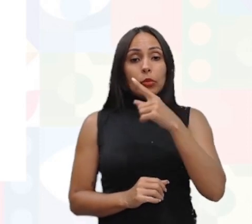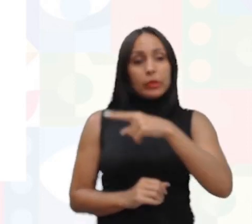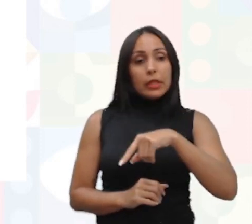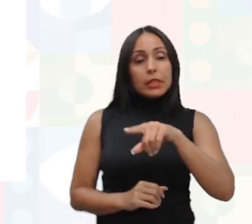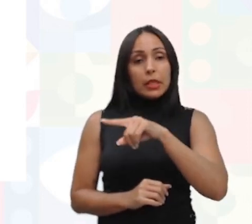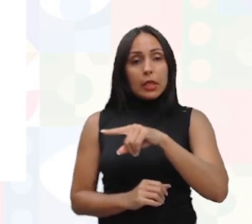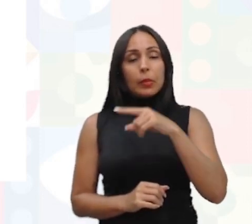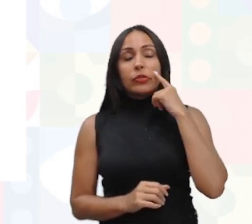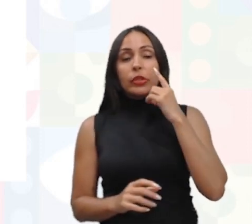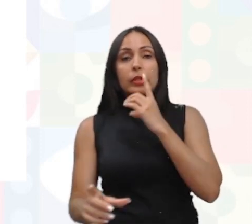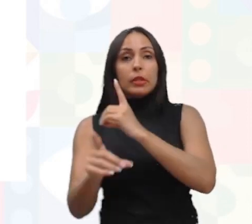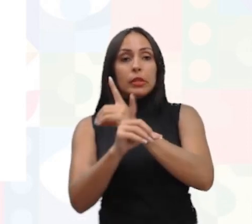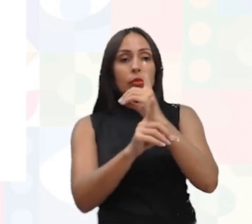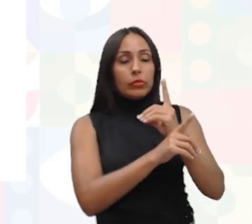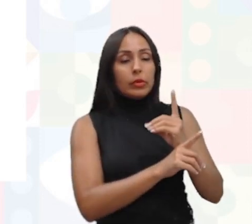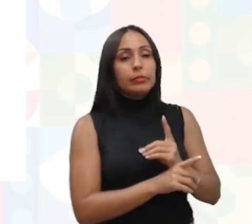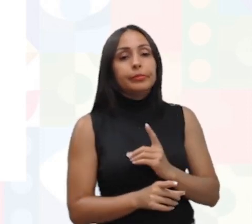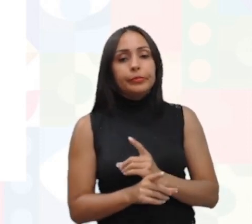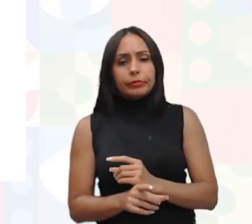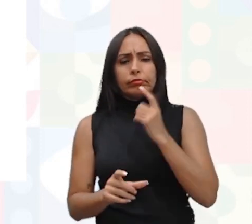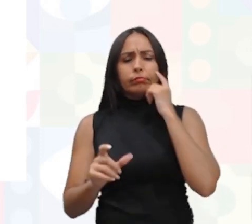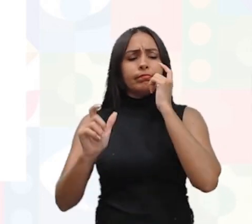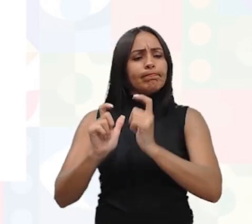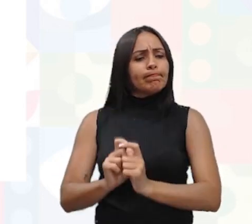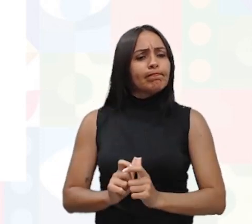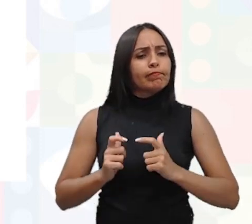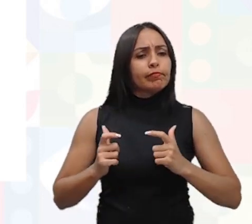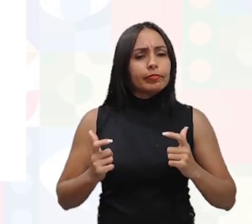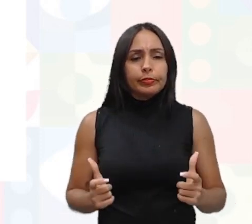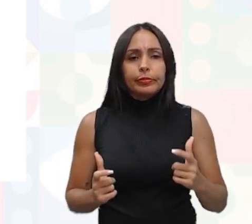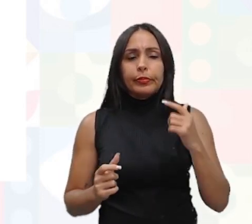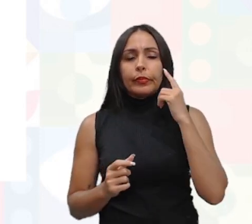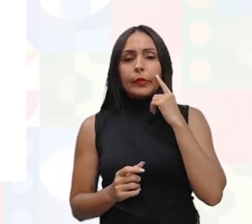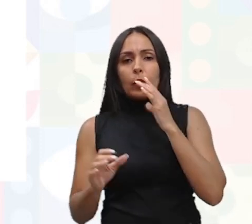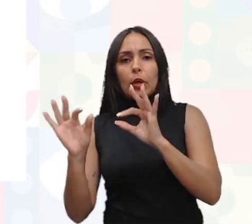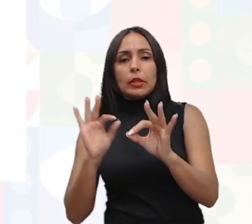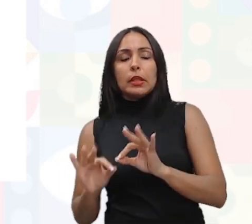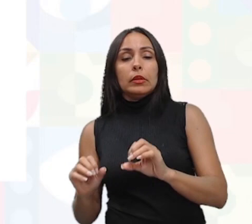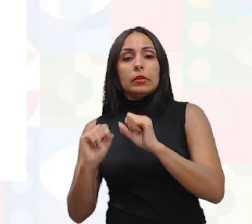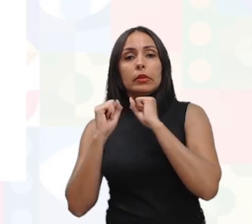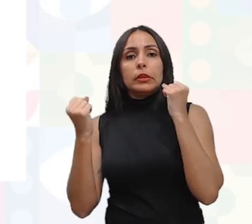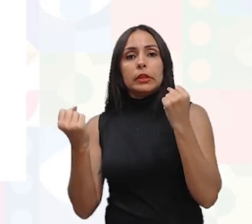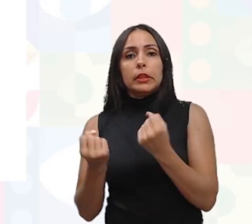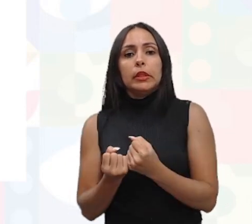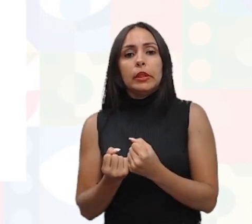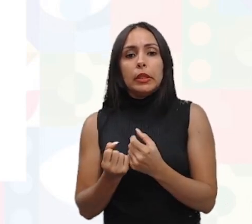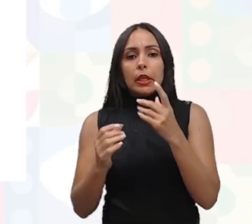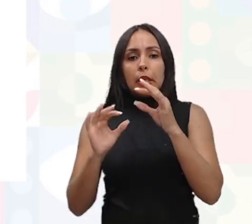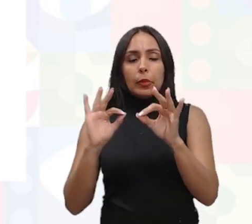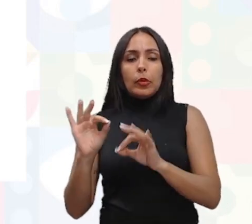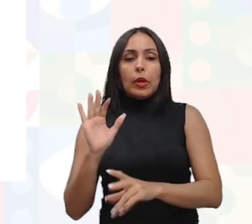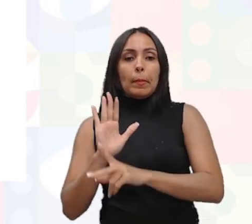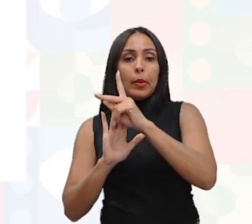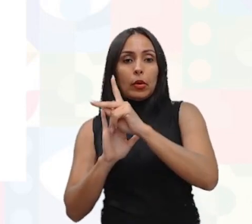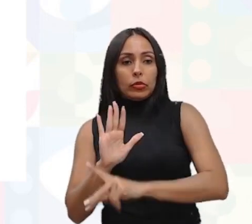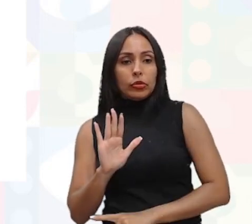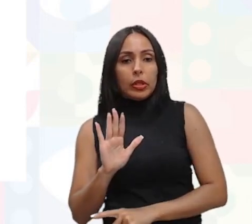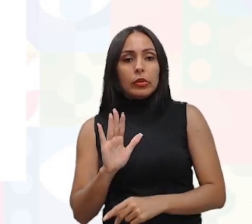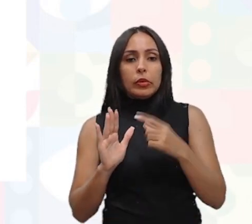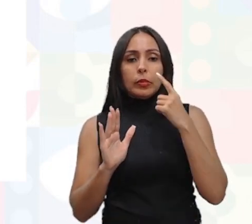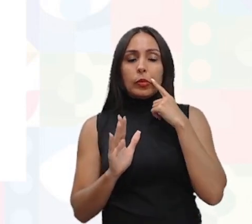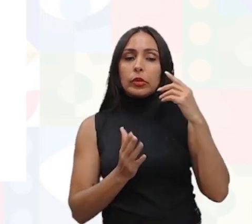gente encontra um campo imenso de organizações sociais que elaboram projetos e buscam